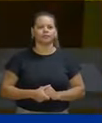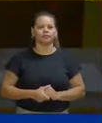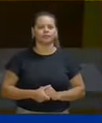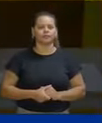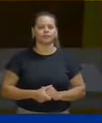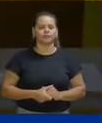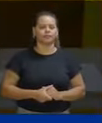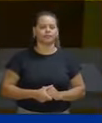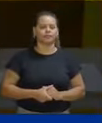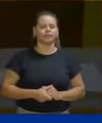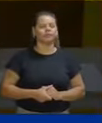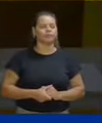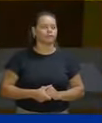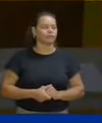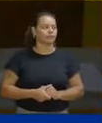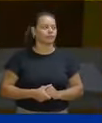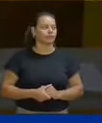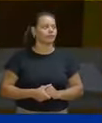Excelências,